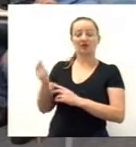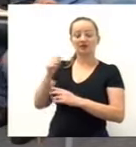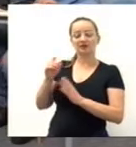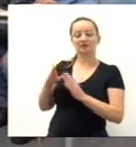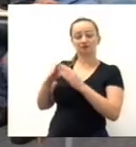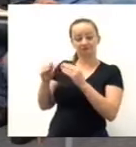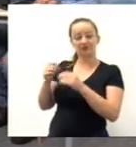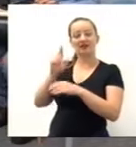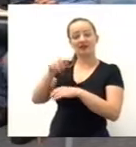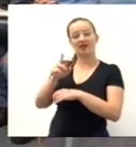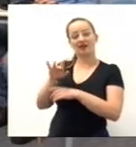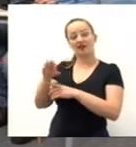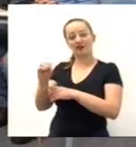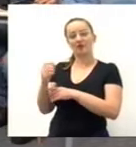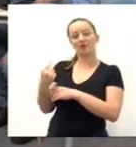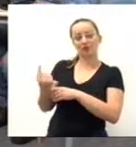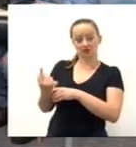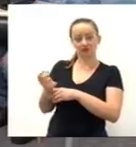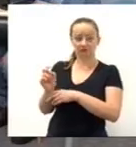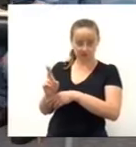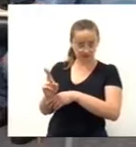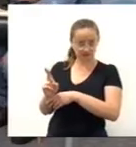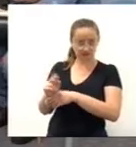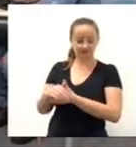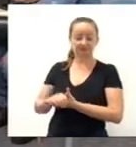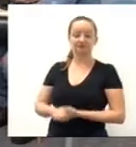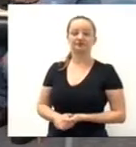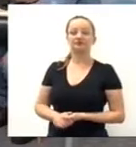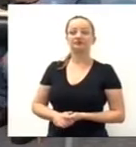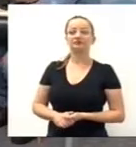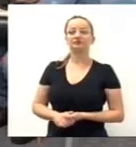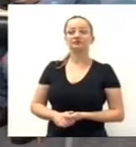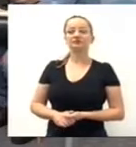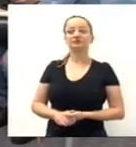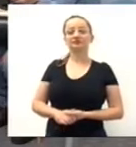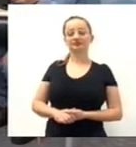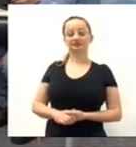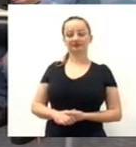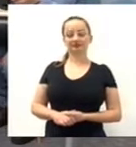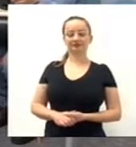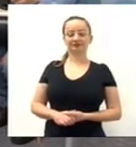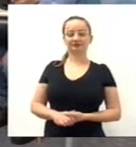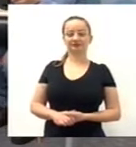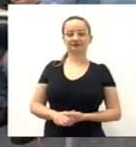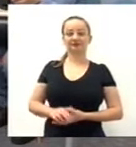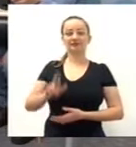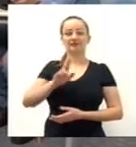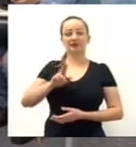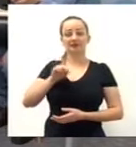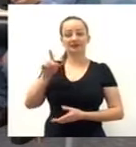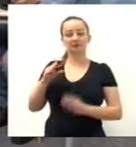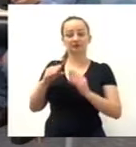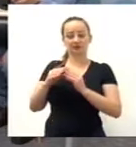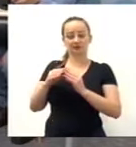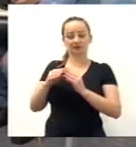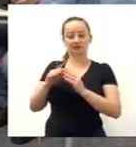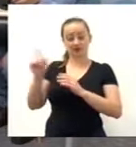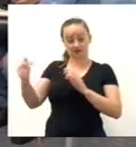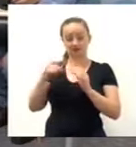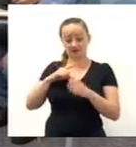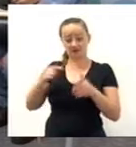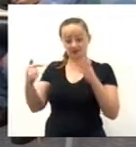nós utilizamos raio 1. Ok? Bom, eu vou pegar aqui um triângulo, como vê a pergunta